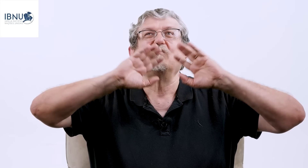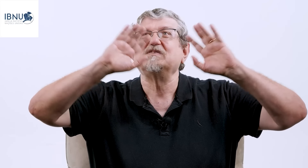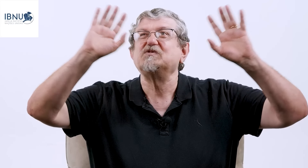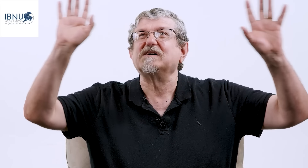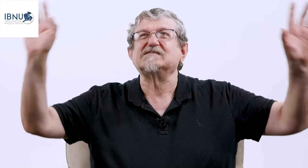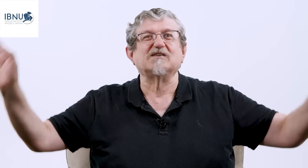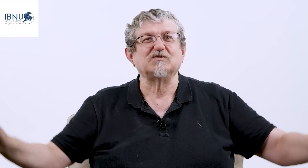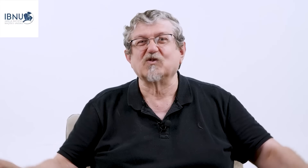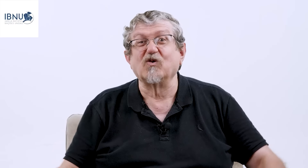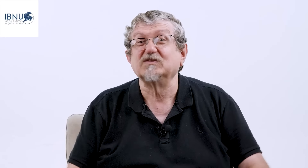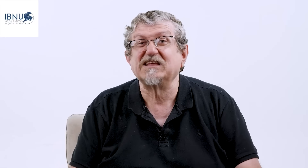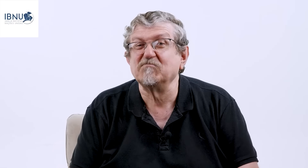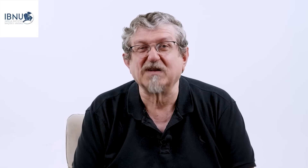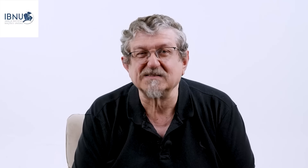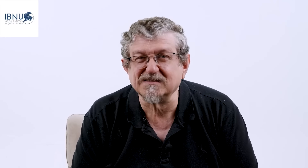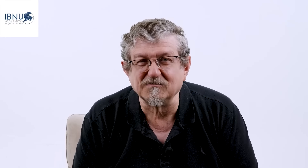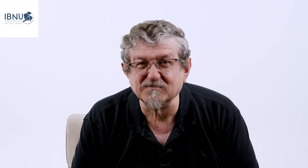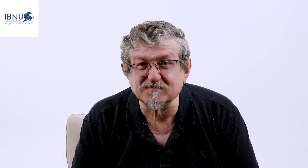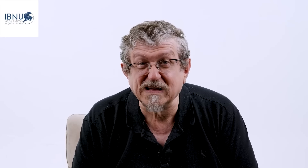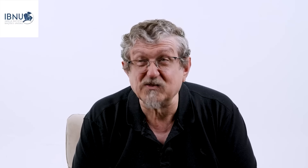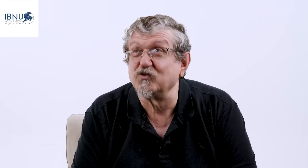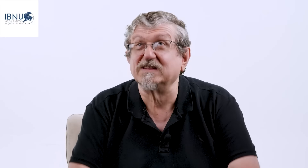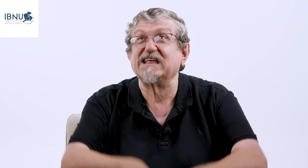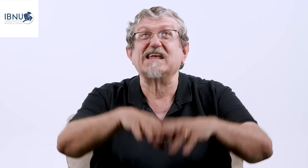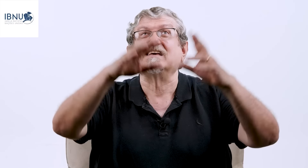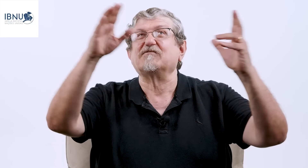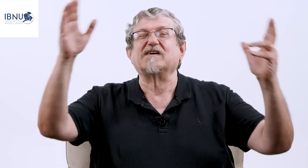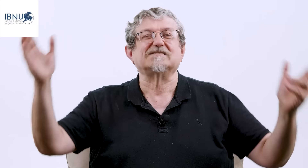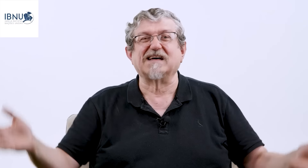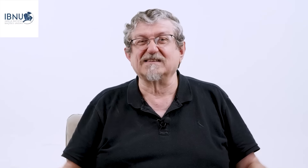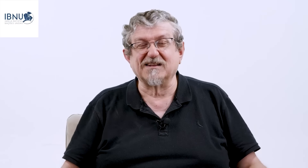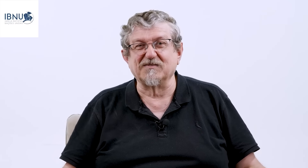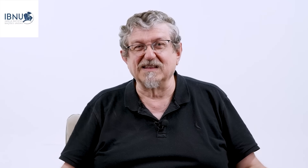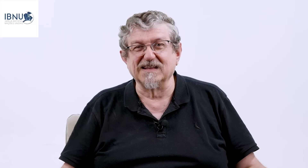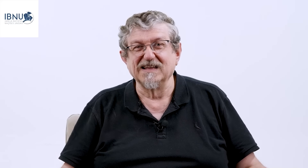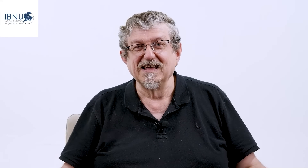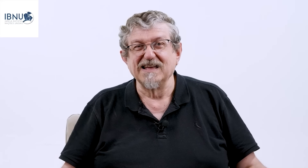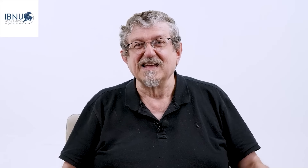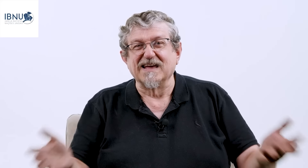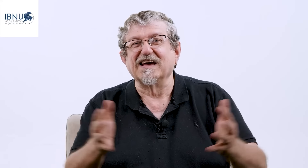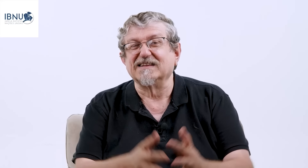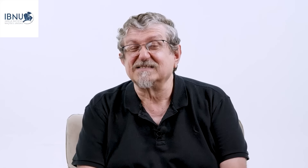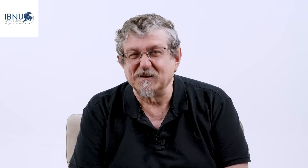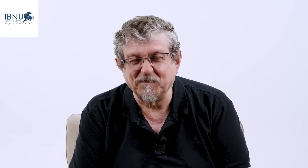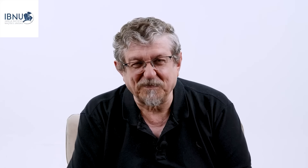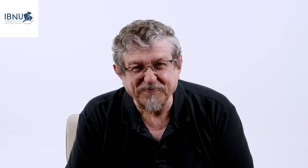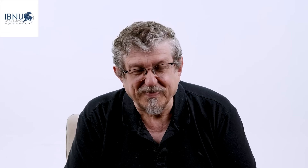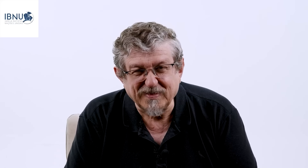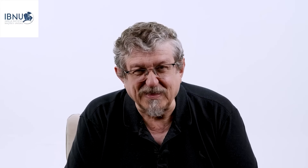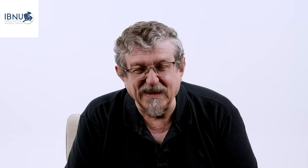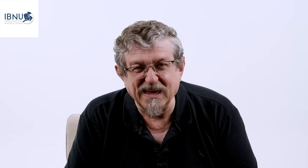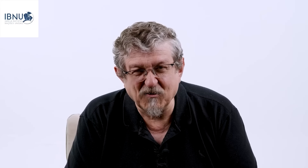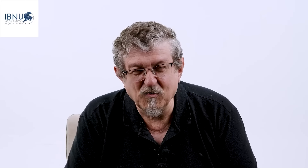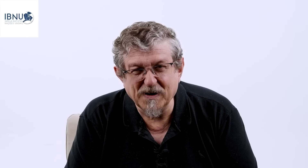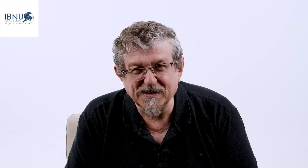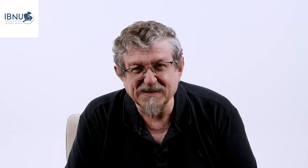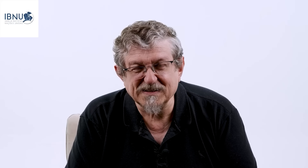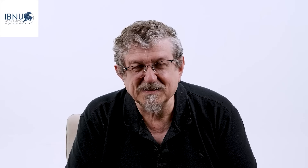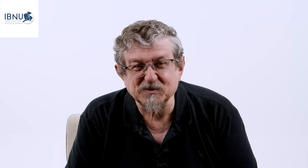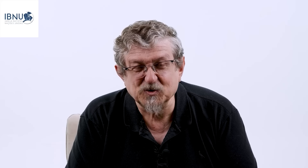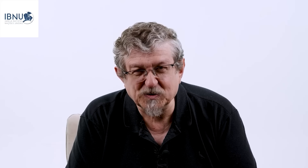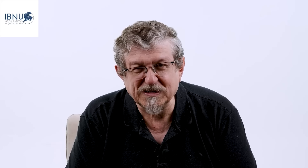a uma dimensão de contemplação esotérica e afastada da vida, ela sim é